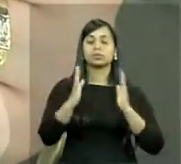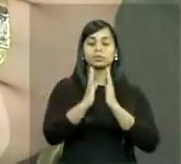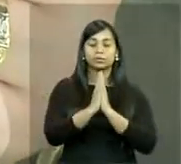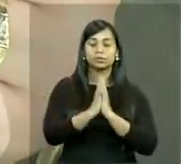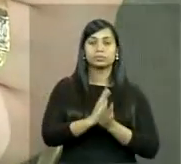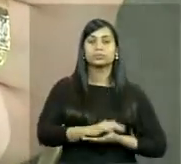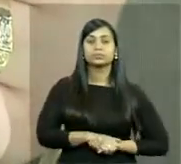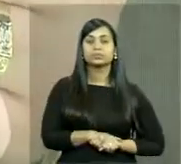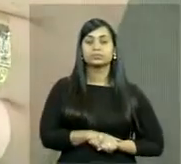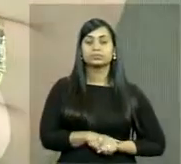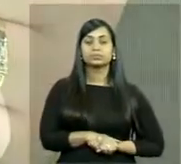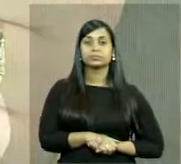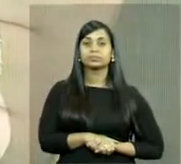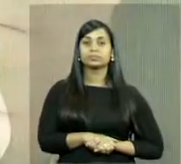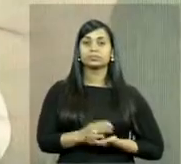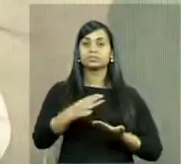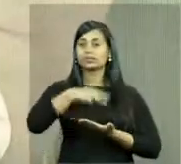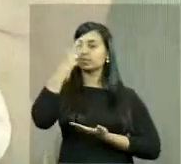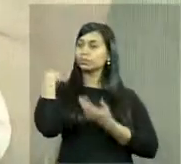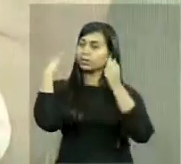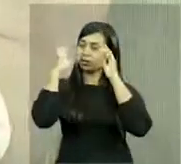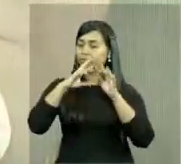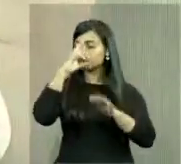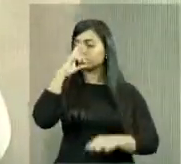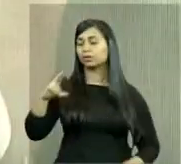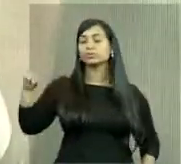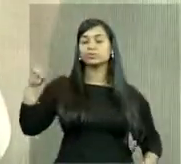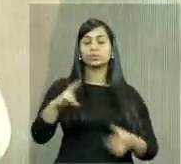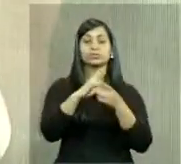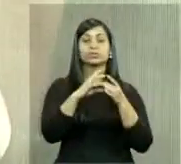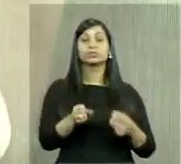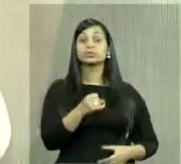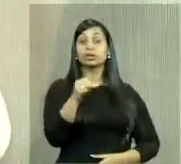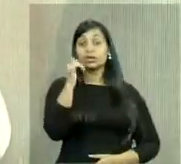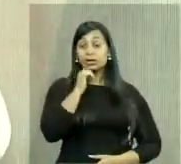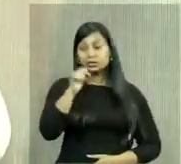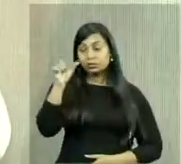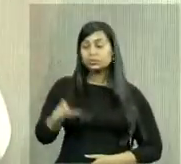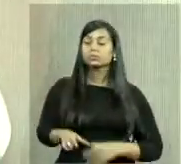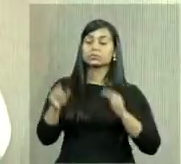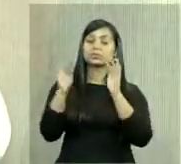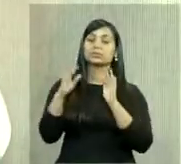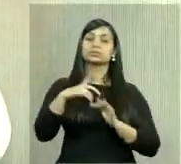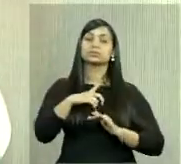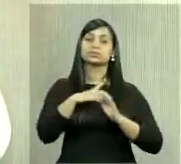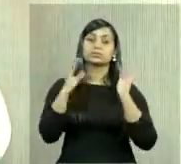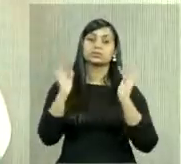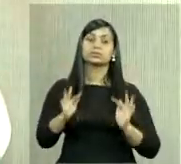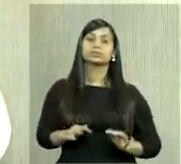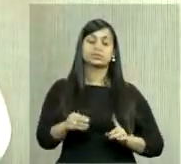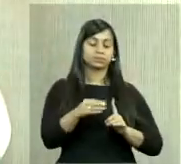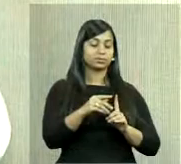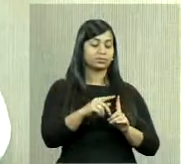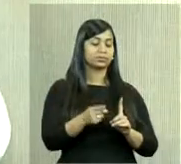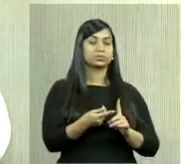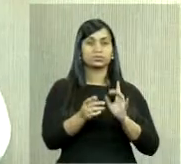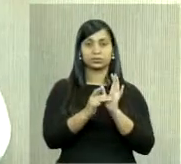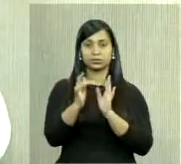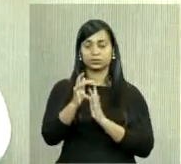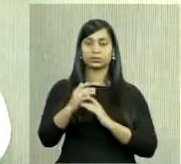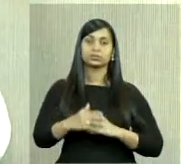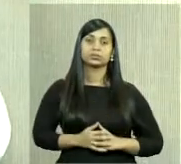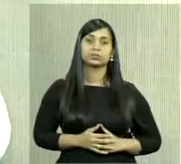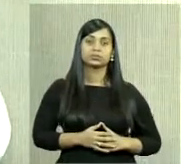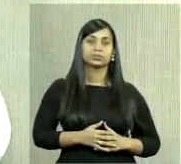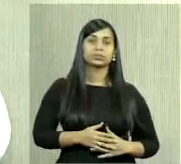e na hora de nossa morte. Amém. Ave Maria, cheia de graça, o Senhor é convosco. Bendita sois vós entre as mulheres, e bendito é o fruto do